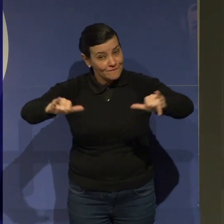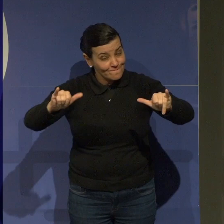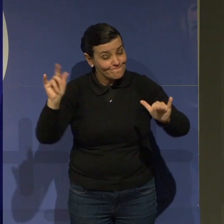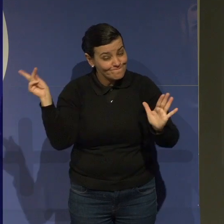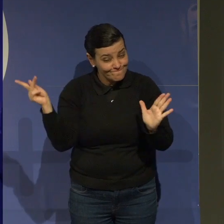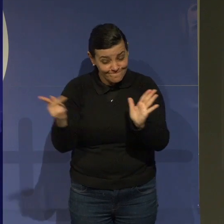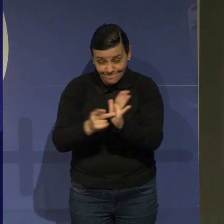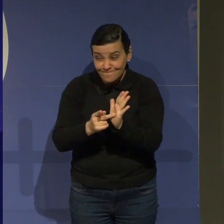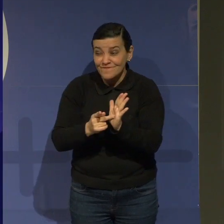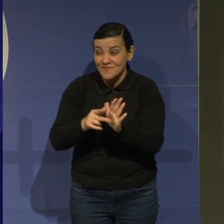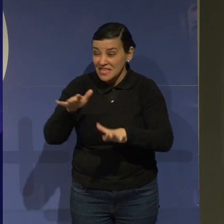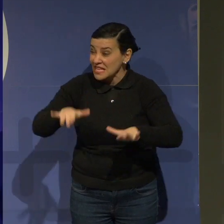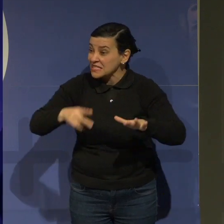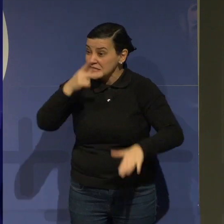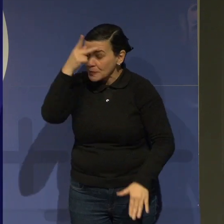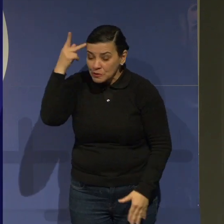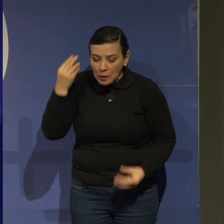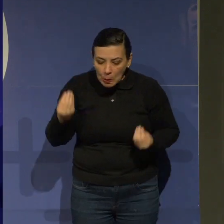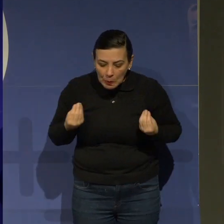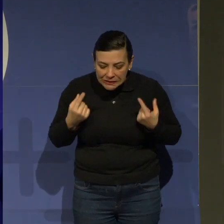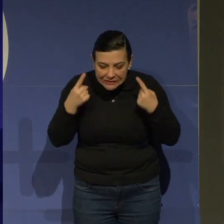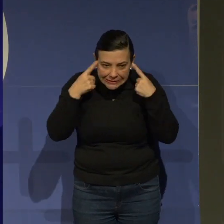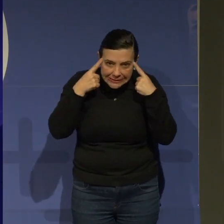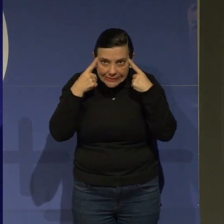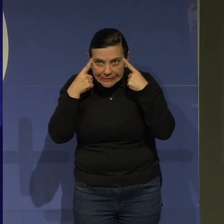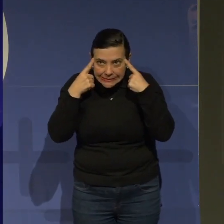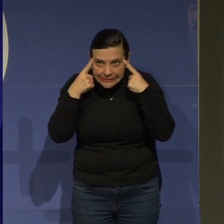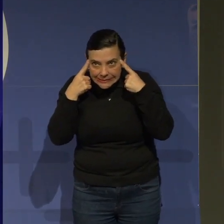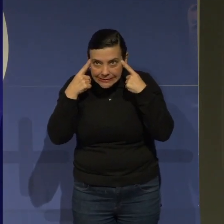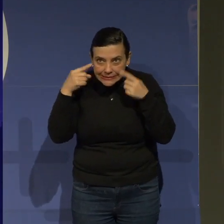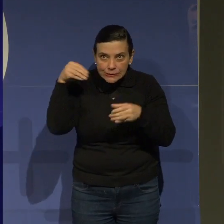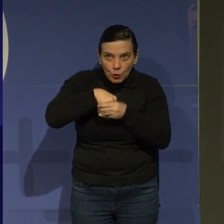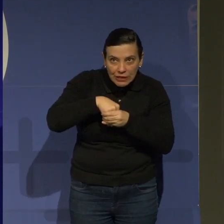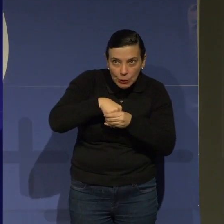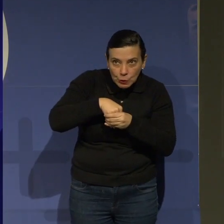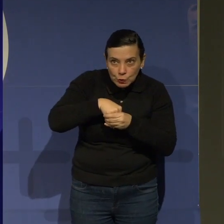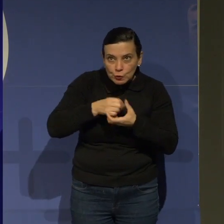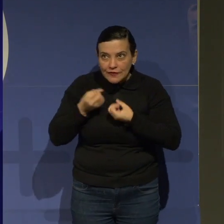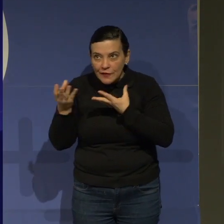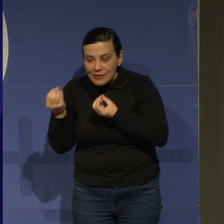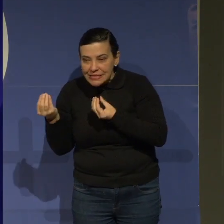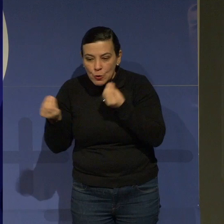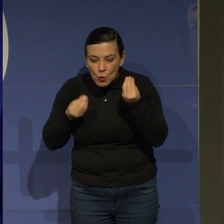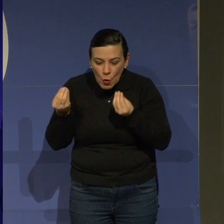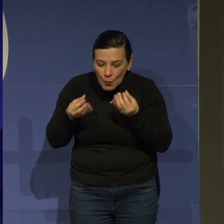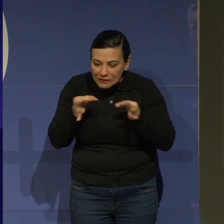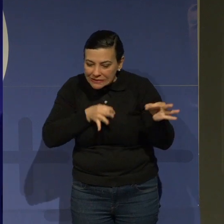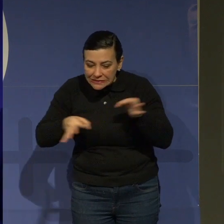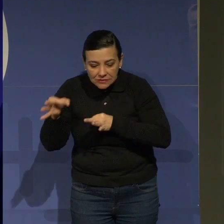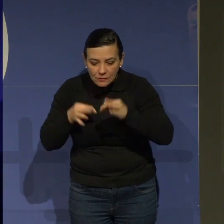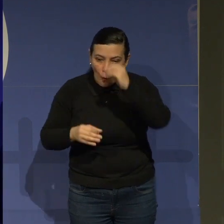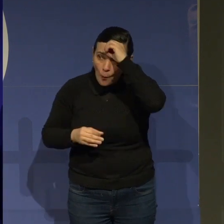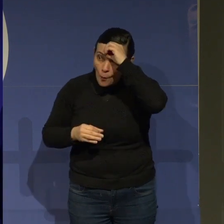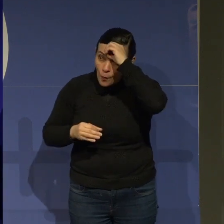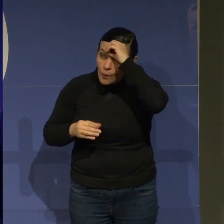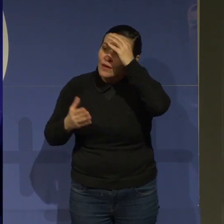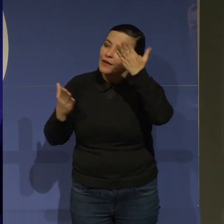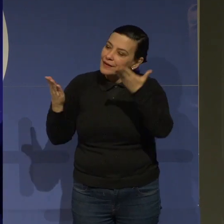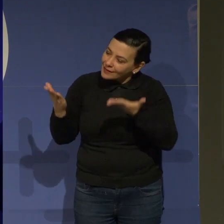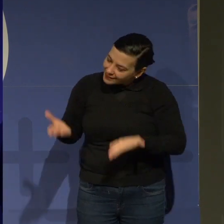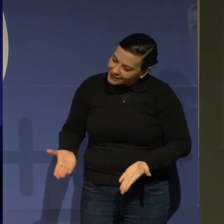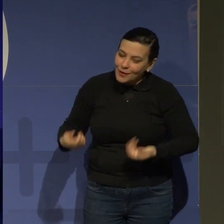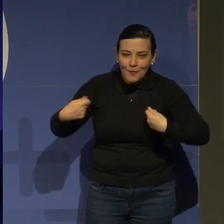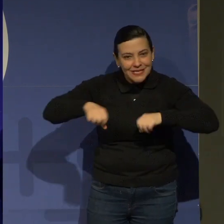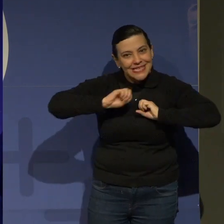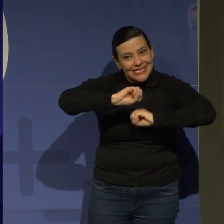pessoas não sabe colocar. Então, a gente tem esse trabalho muito forte, educacional, multiplataforma e multissensorial. Como foto